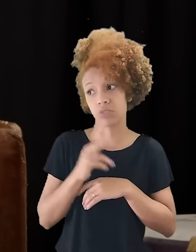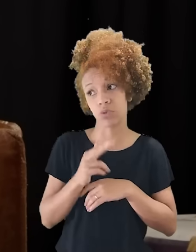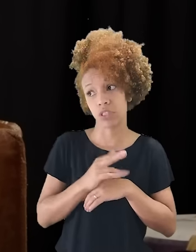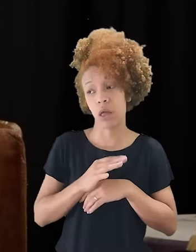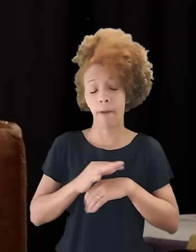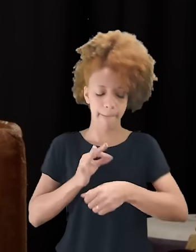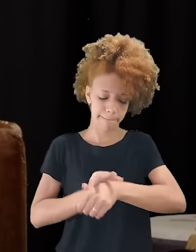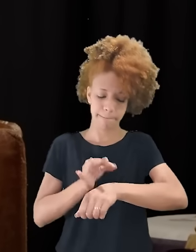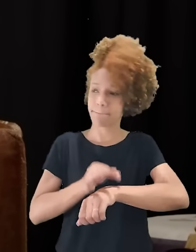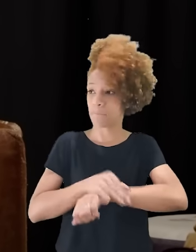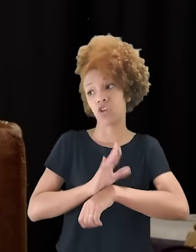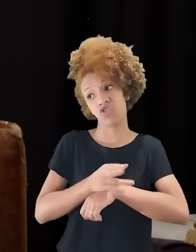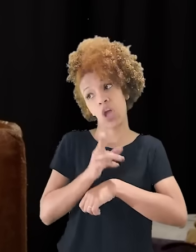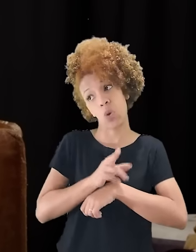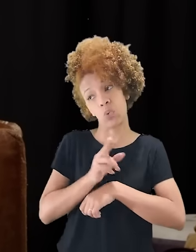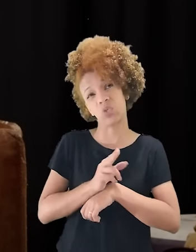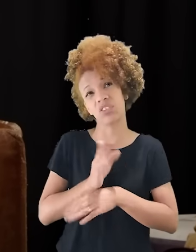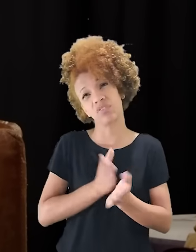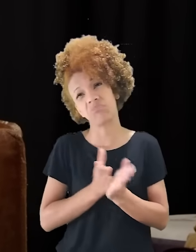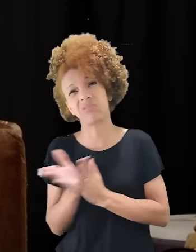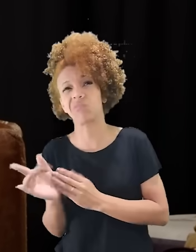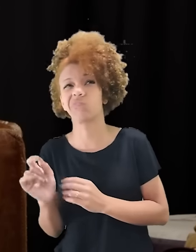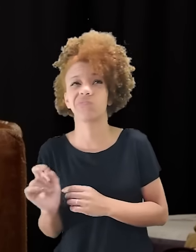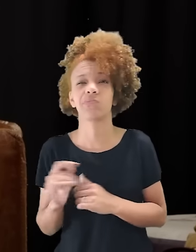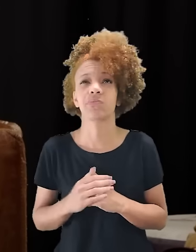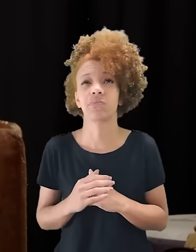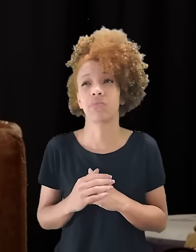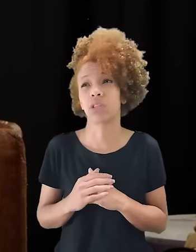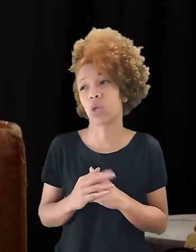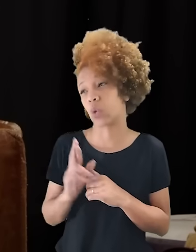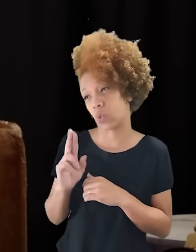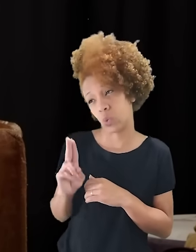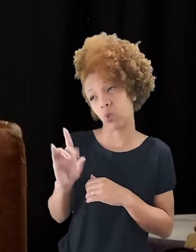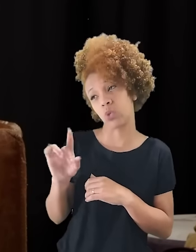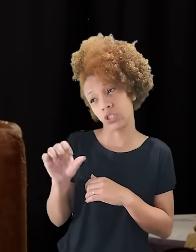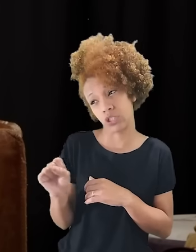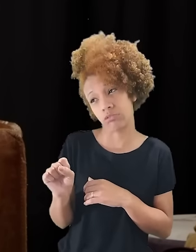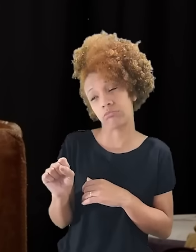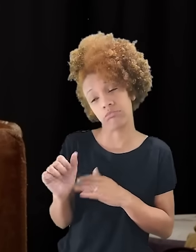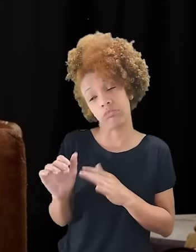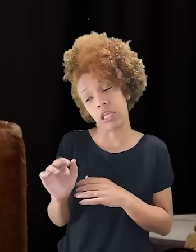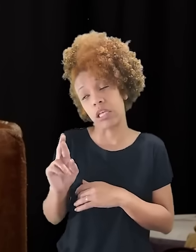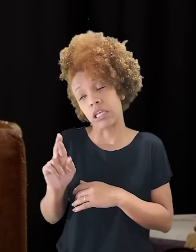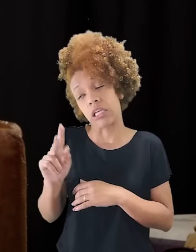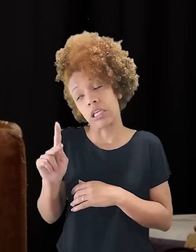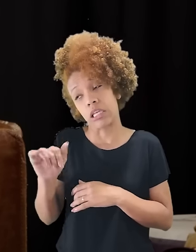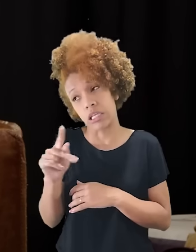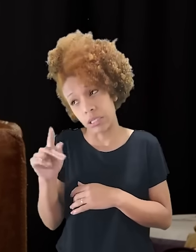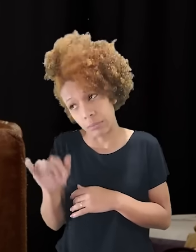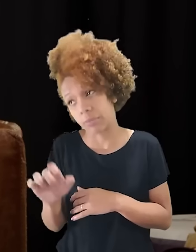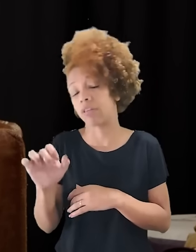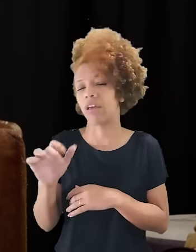igual agora tá na modo os aã eu já acho que vai pro lado meio Roots assim meio hip então é difícil